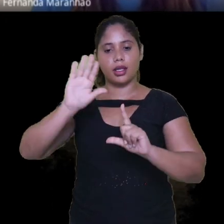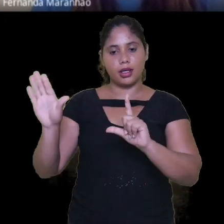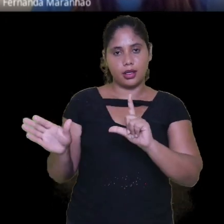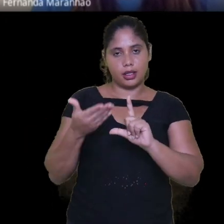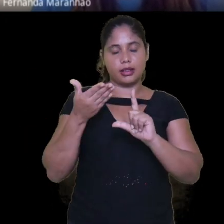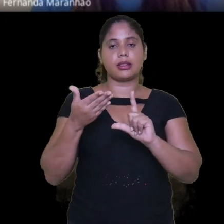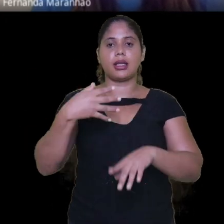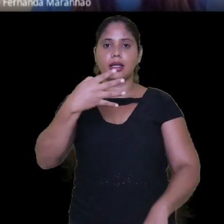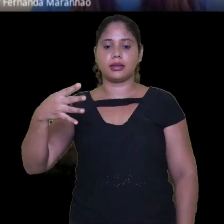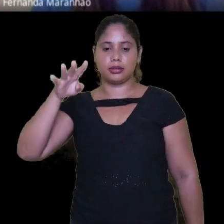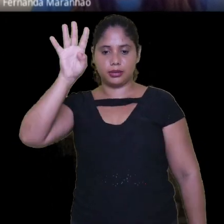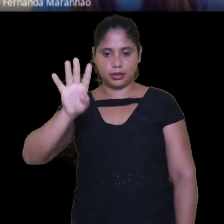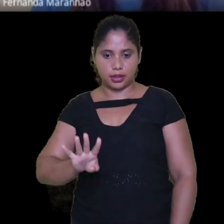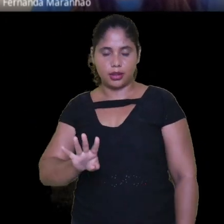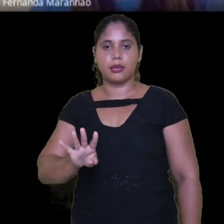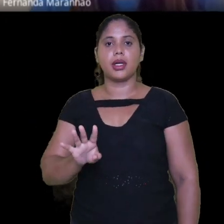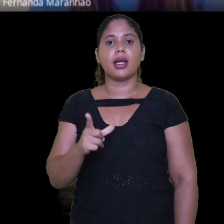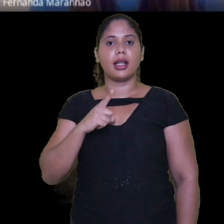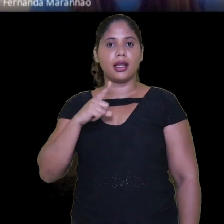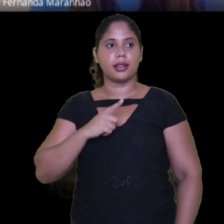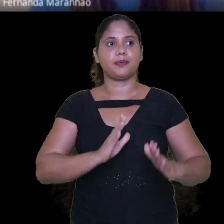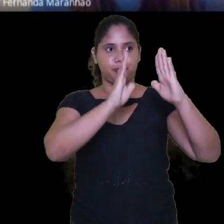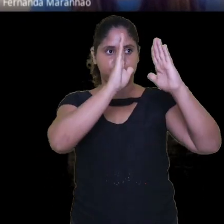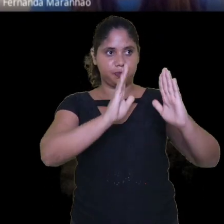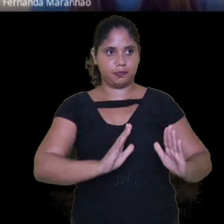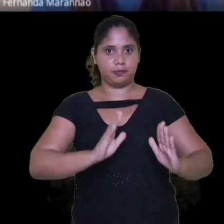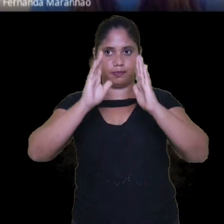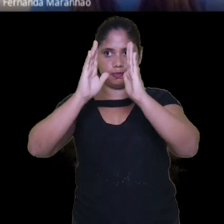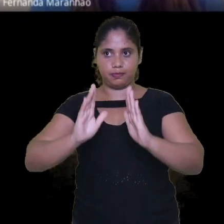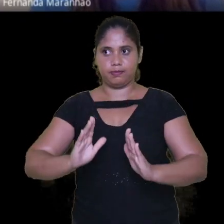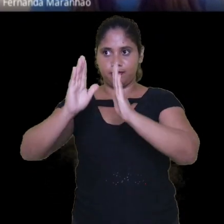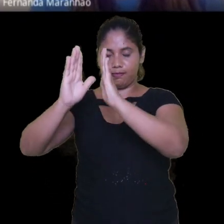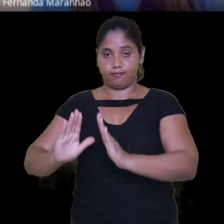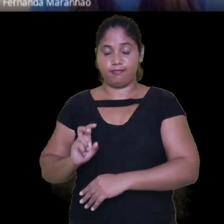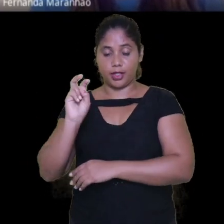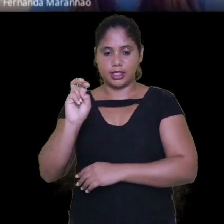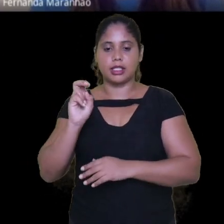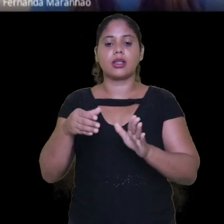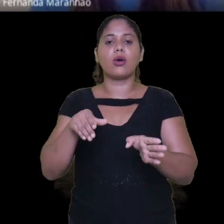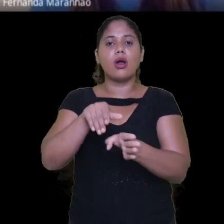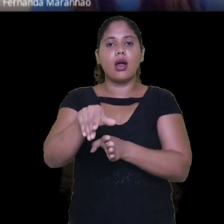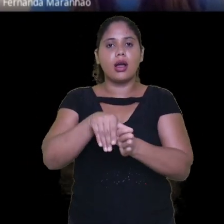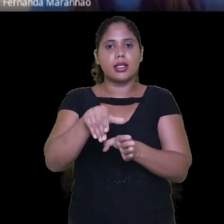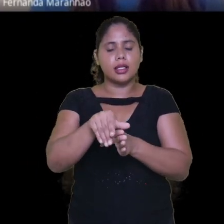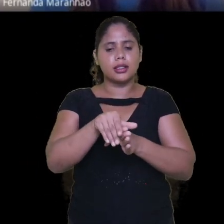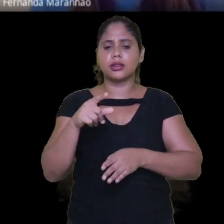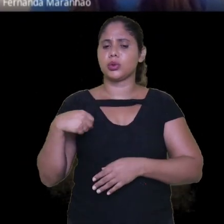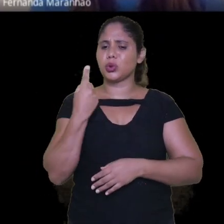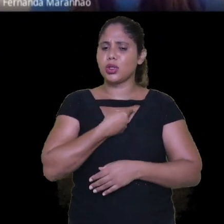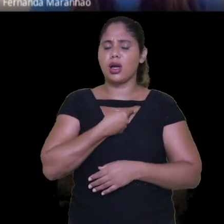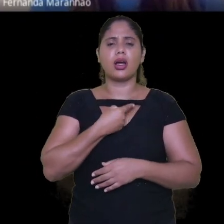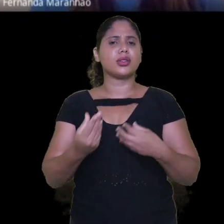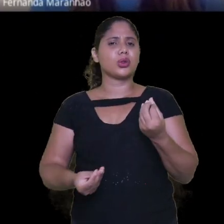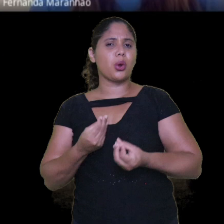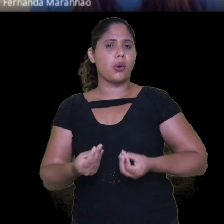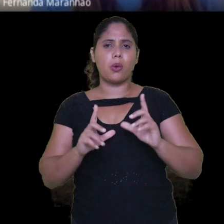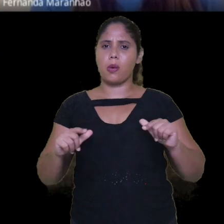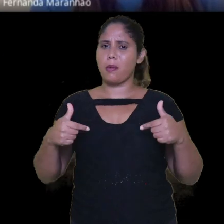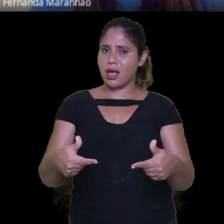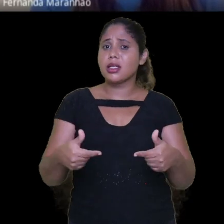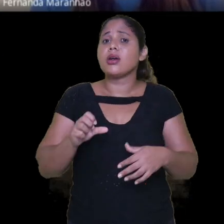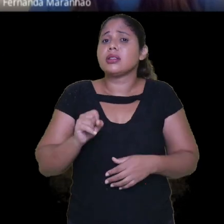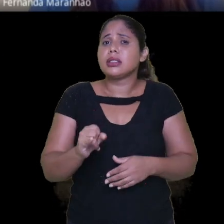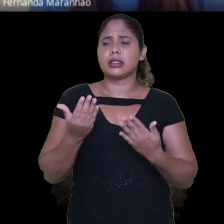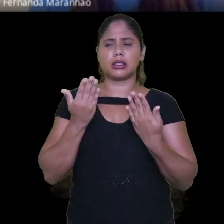na datação é uma causa importante de confusão em relação ao crescimento fetal, levando ao erro